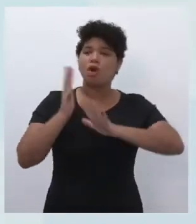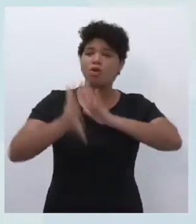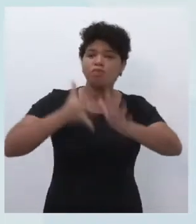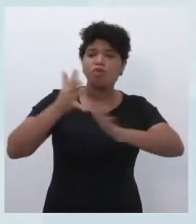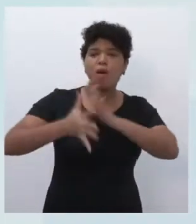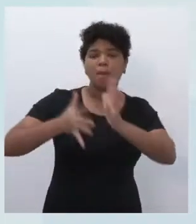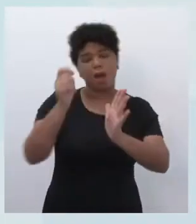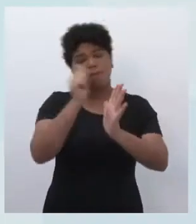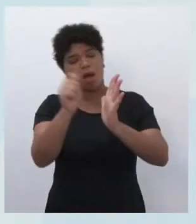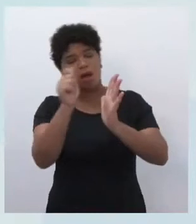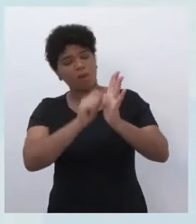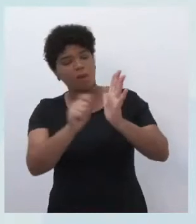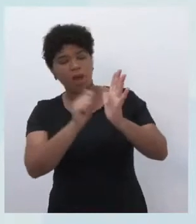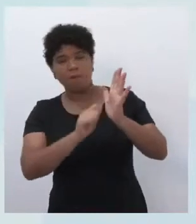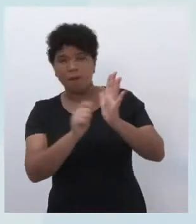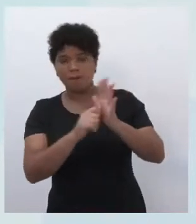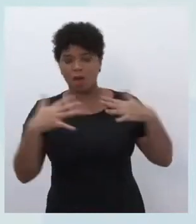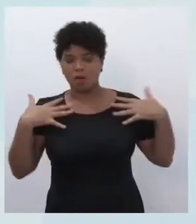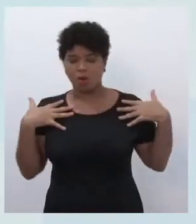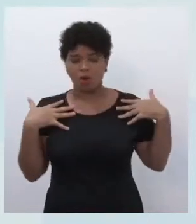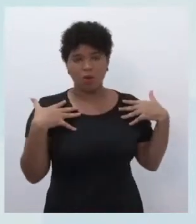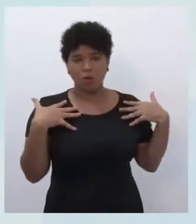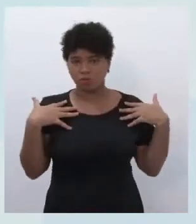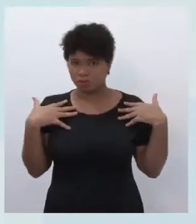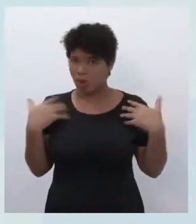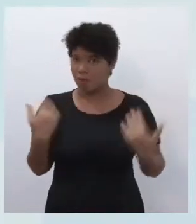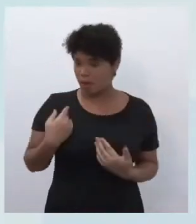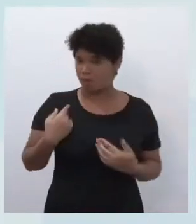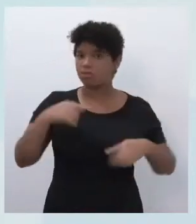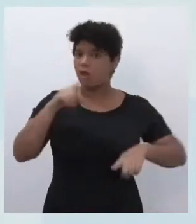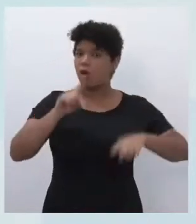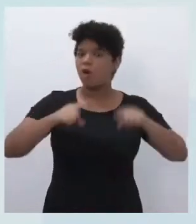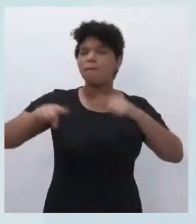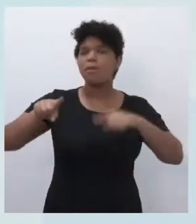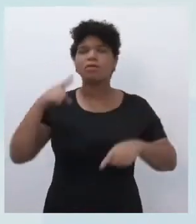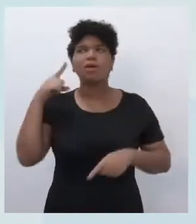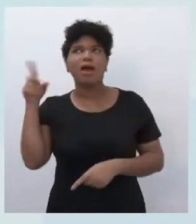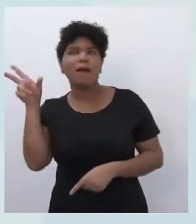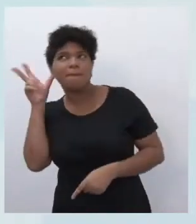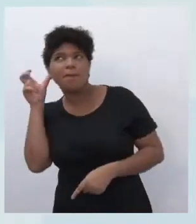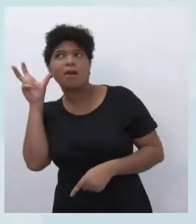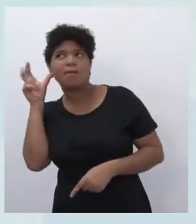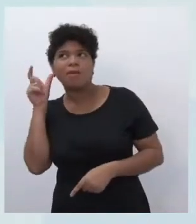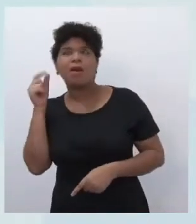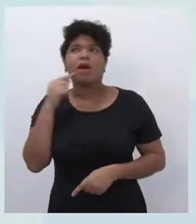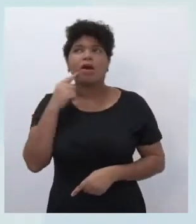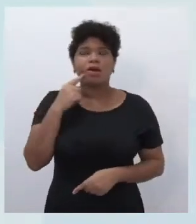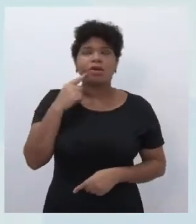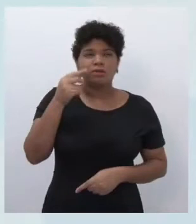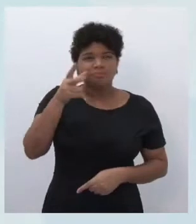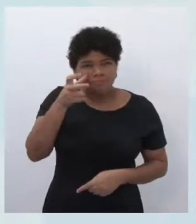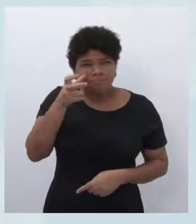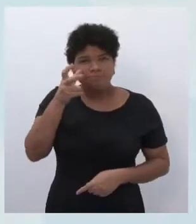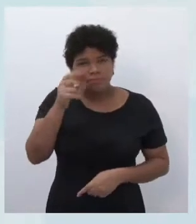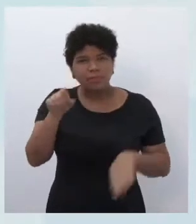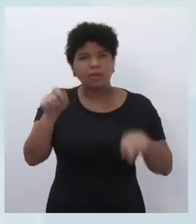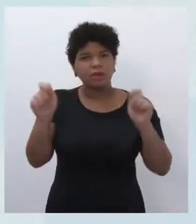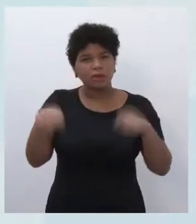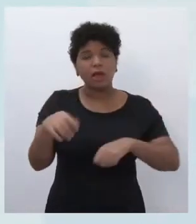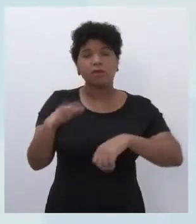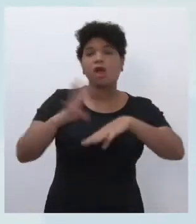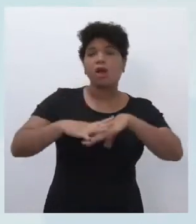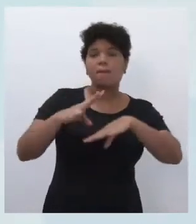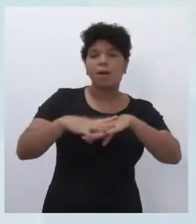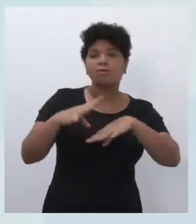escrita, corporal, visual, sonora e digital, bem como conhecimento das linguagens artísticas, matemática e científica, para